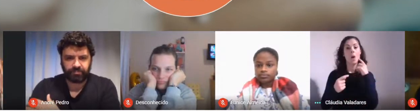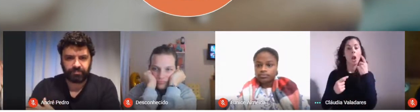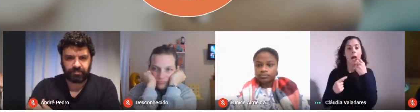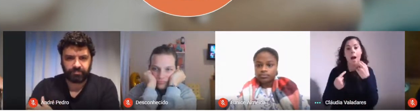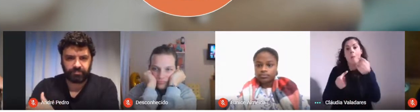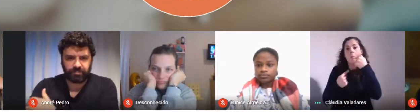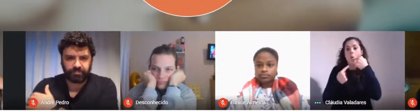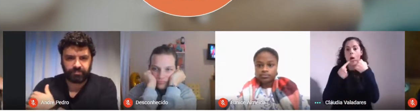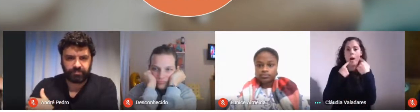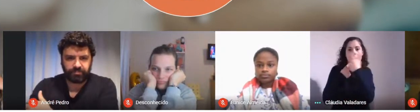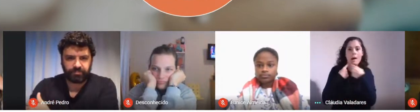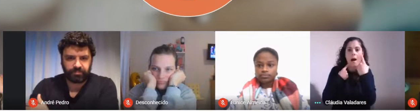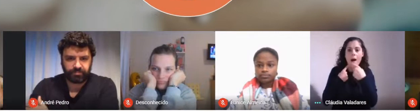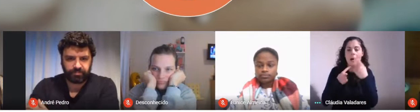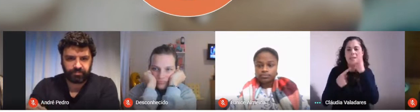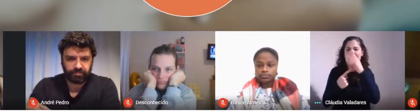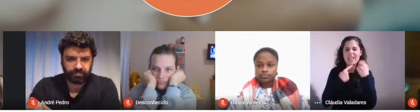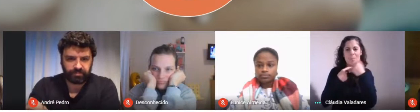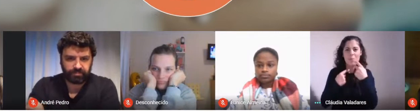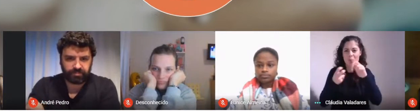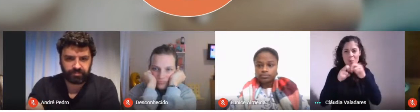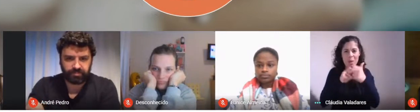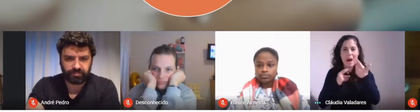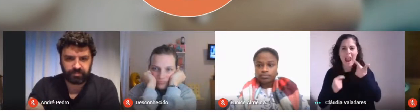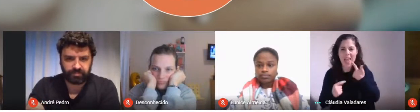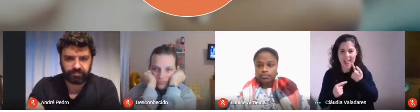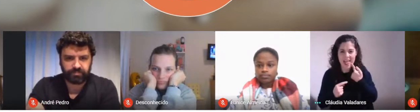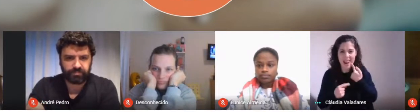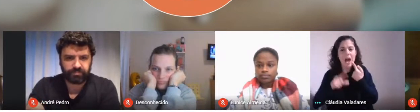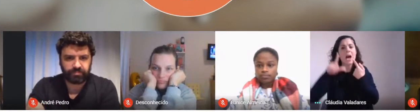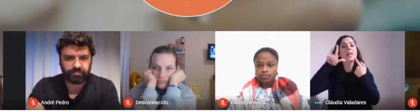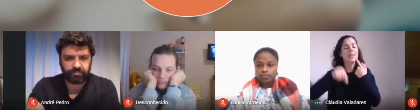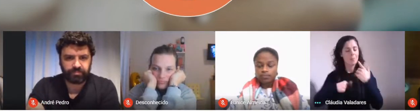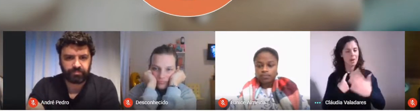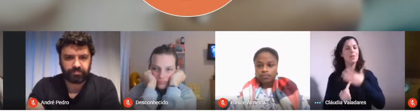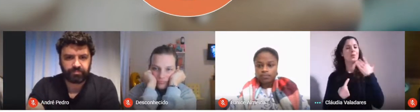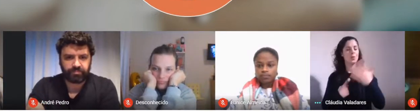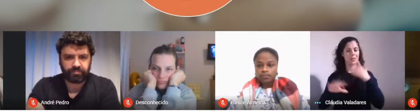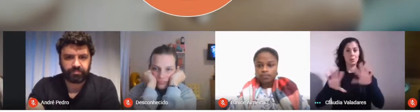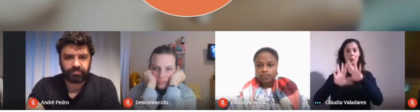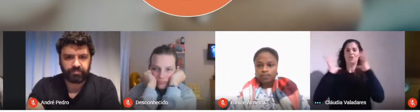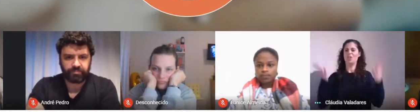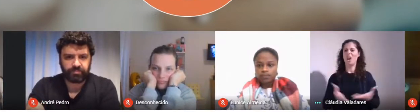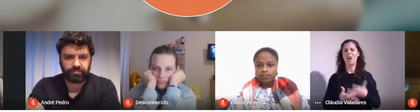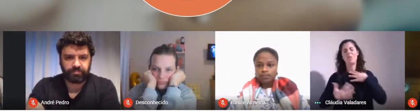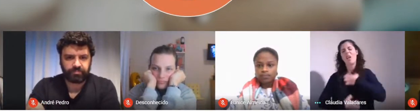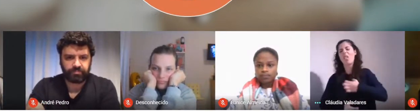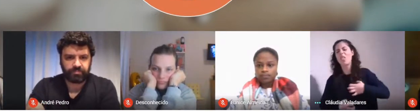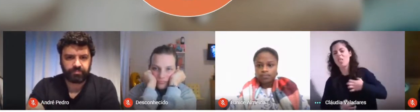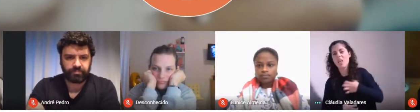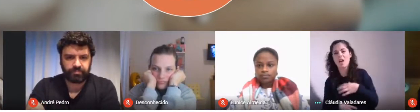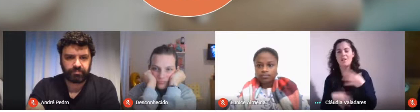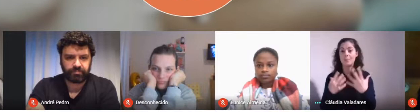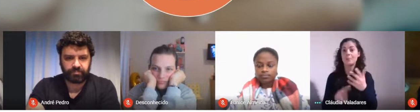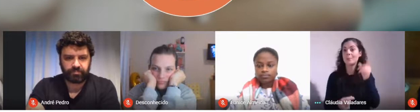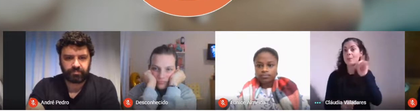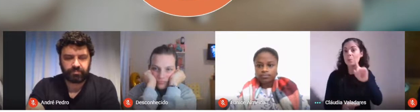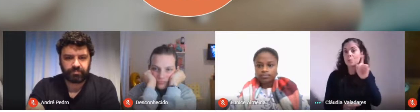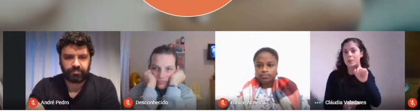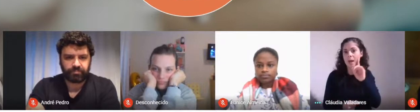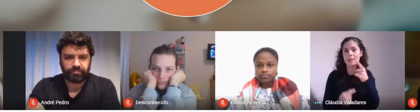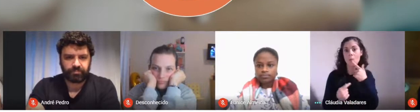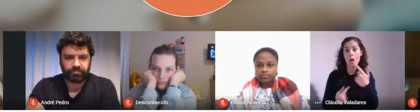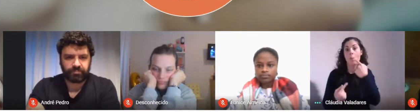se existem problemas orais, esses problemas também vão ser gerais. Por isso, é muito importante cuidarmos da nossa cavidade